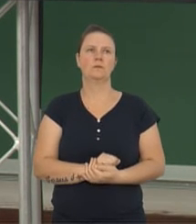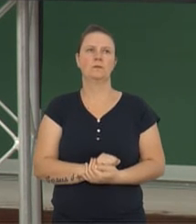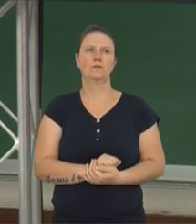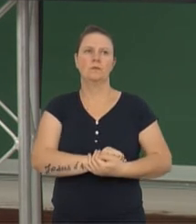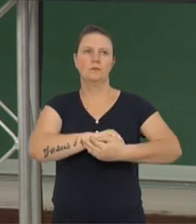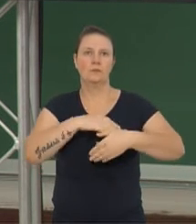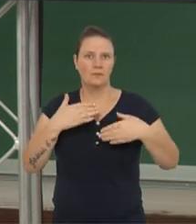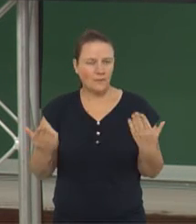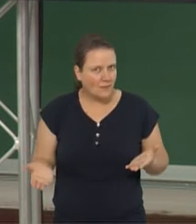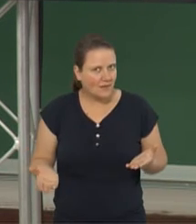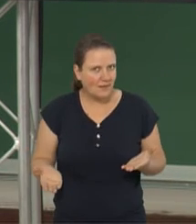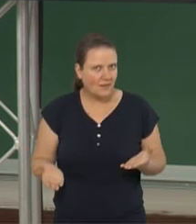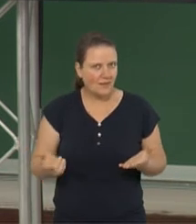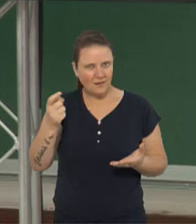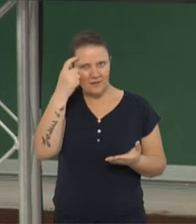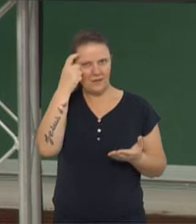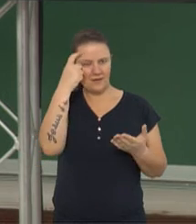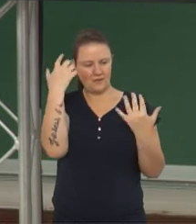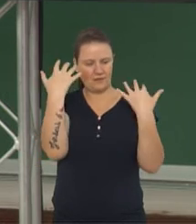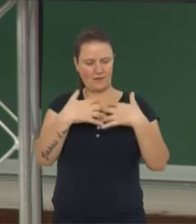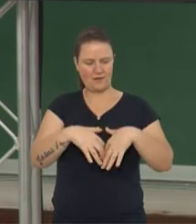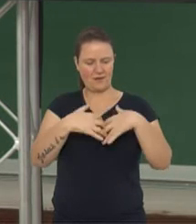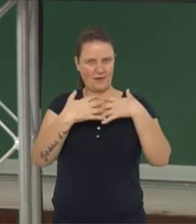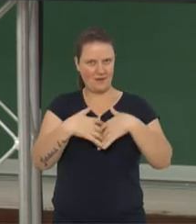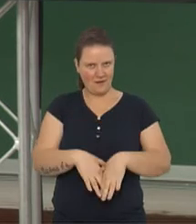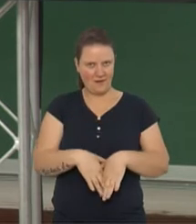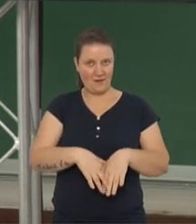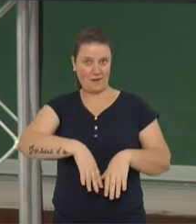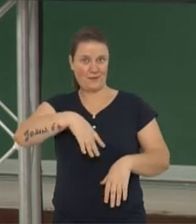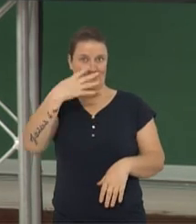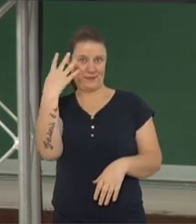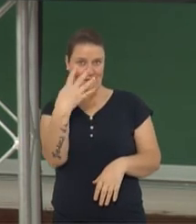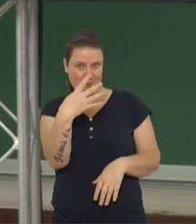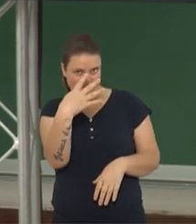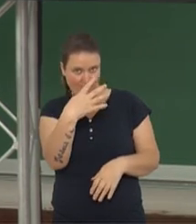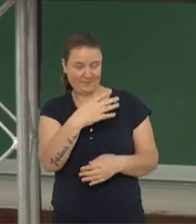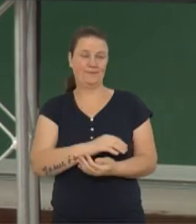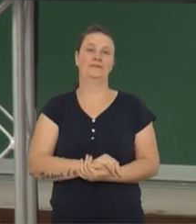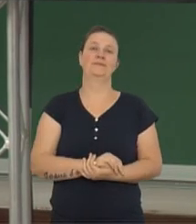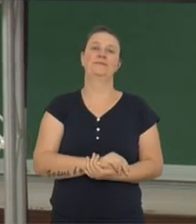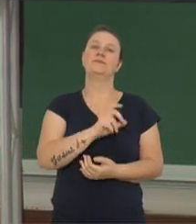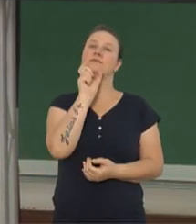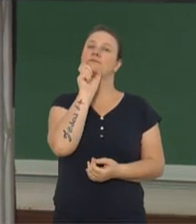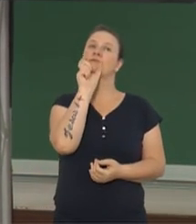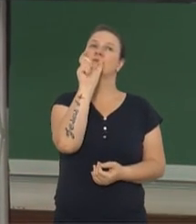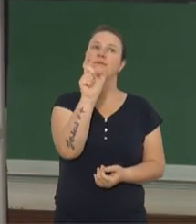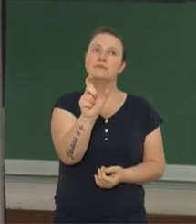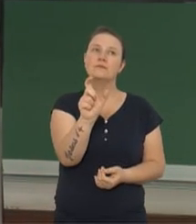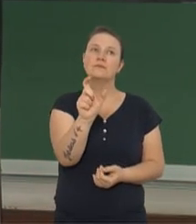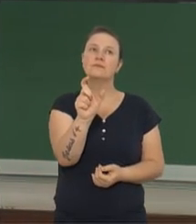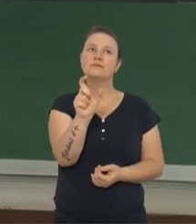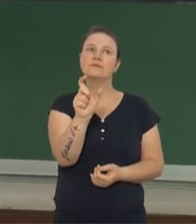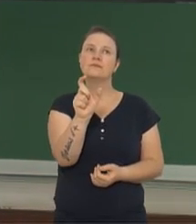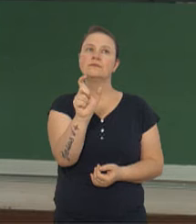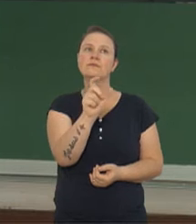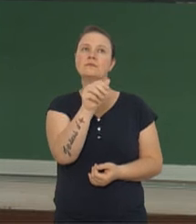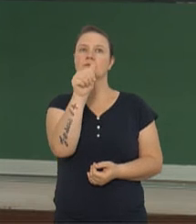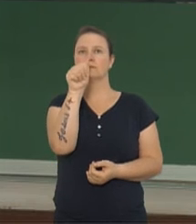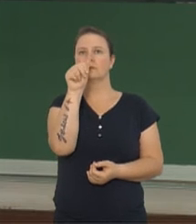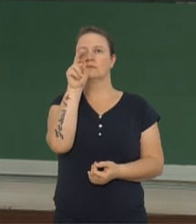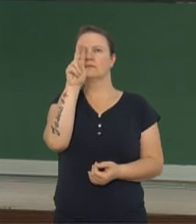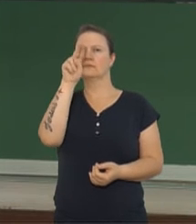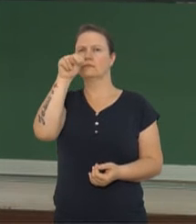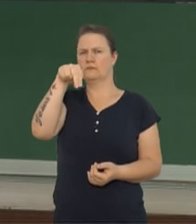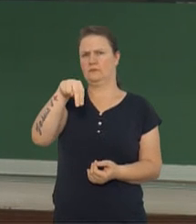Bueno, vamos seguir com a reflexão, a de número 4. Quando a palavra a um leva acentuação.